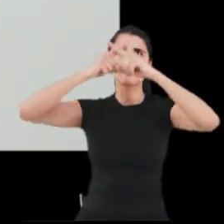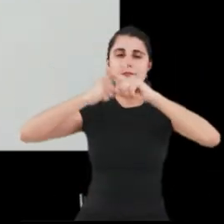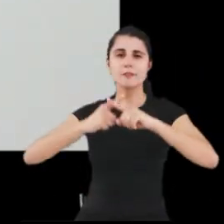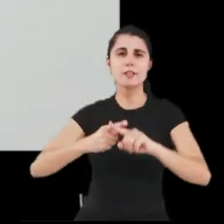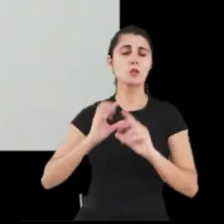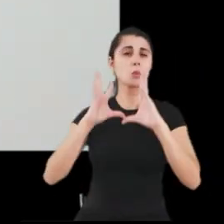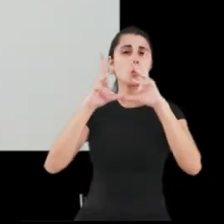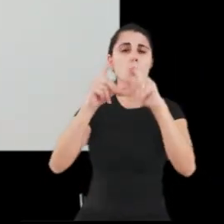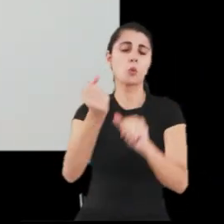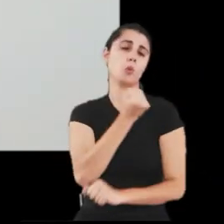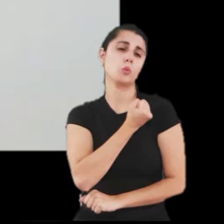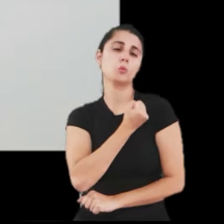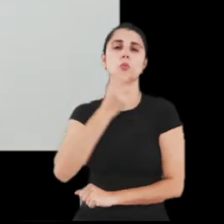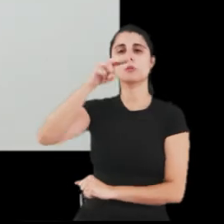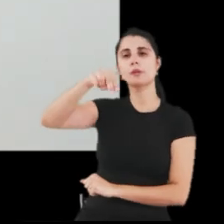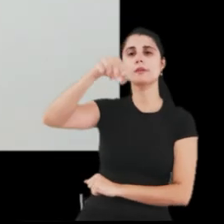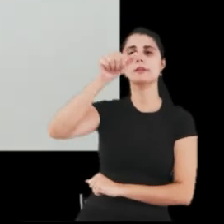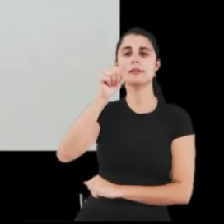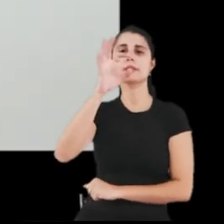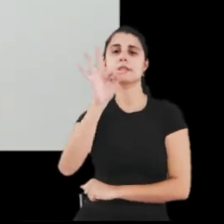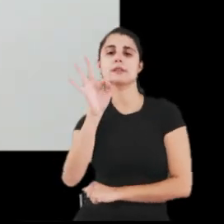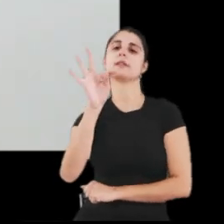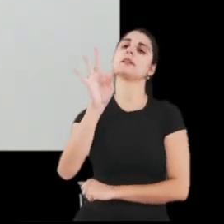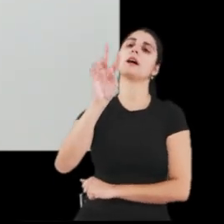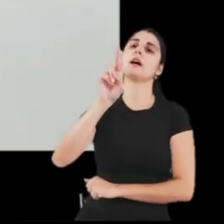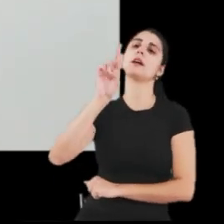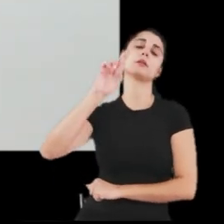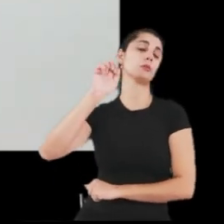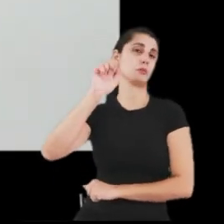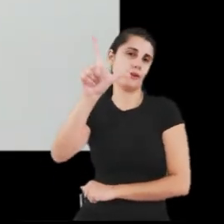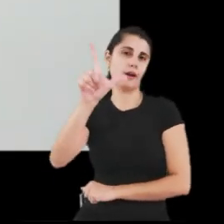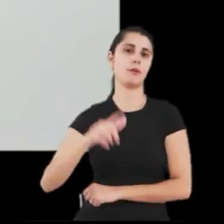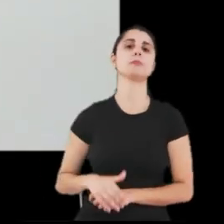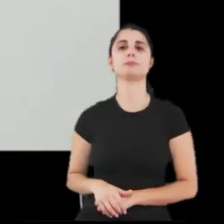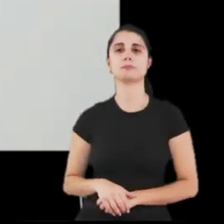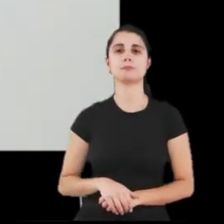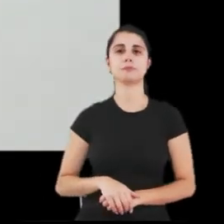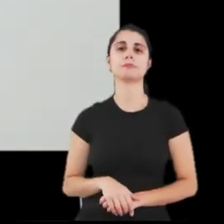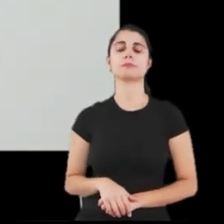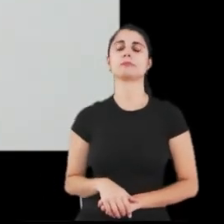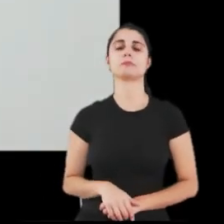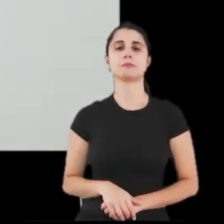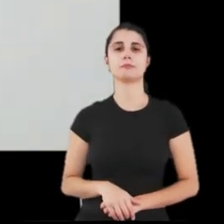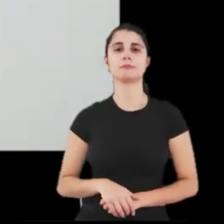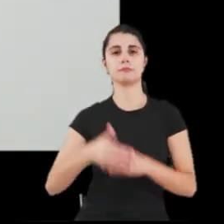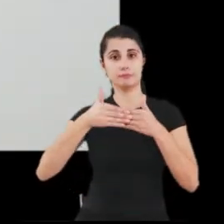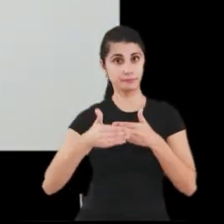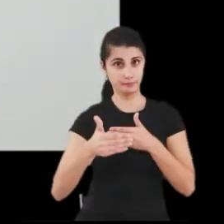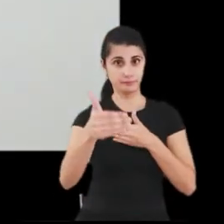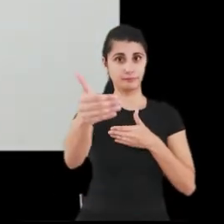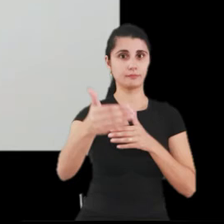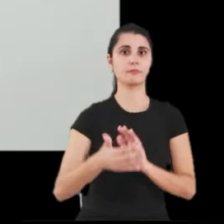naturais. Você vai ter 5 vezes 0, 0, 5, 10, 15 e assim por